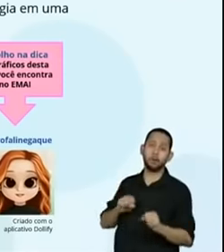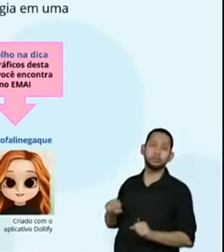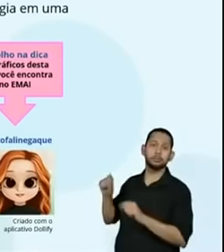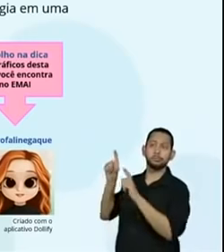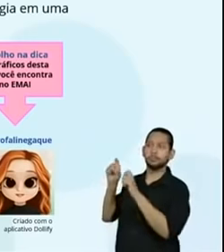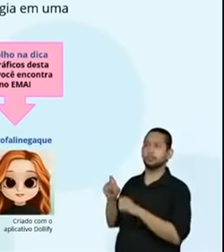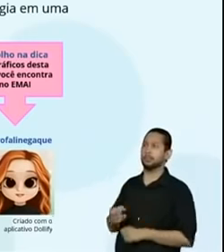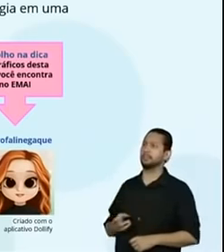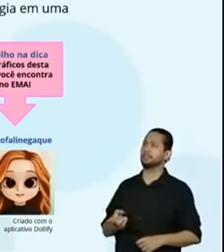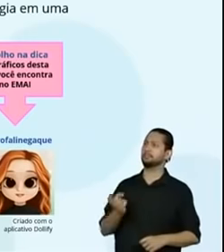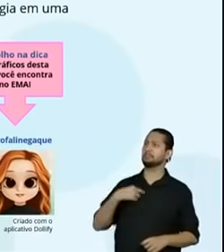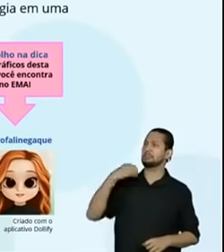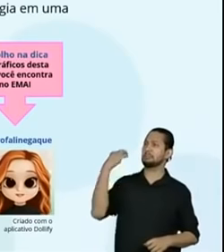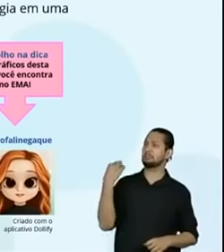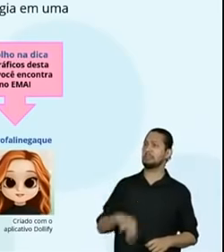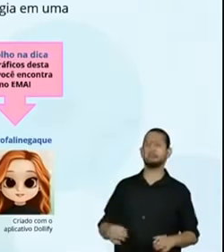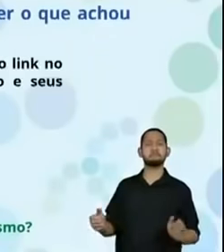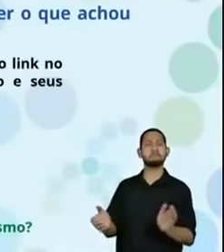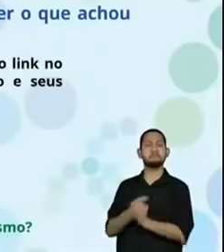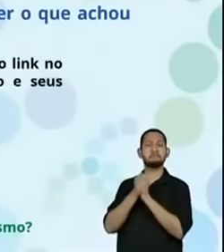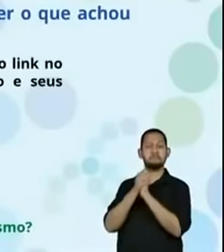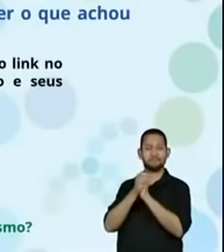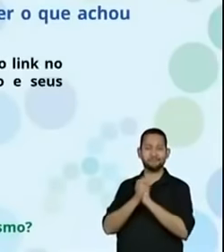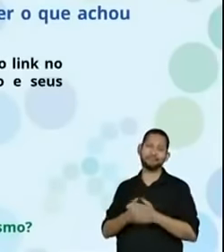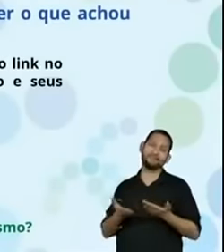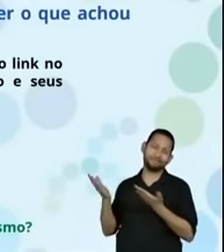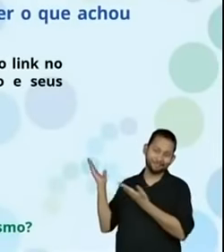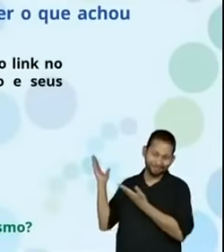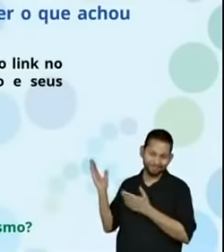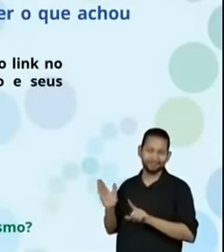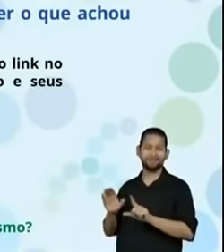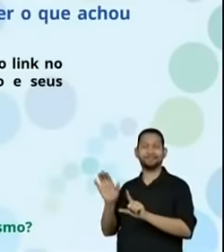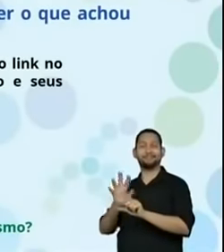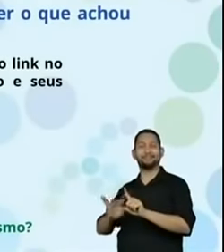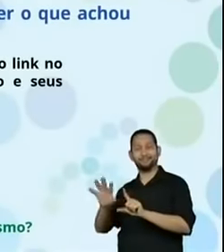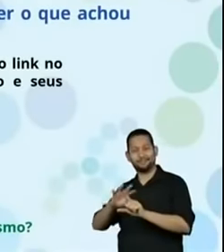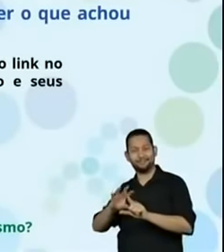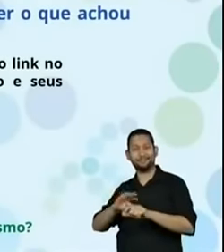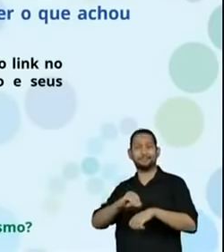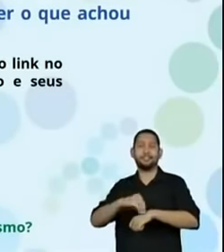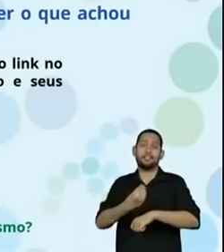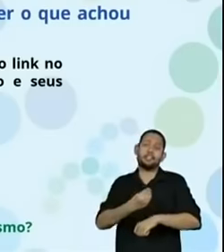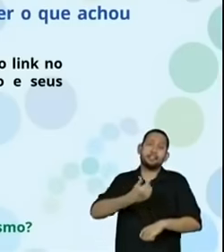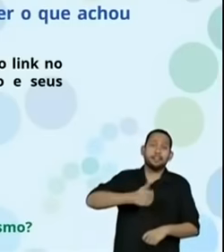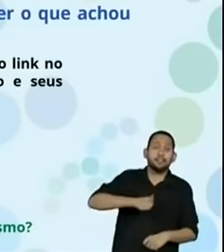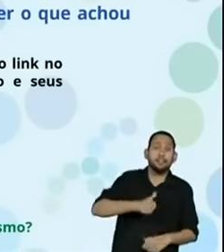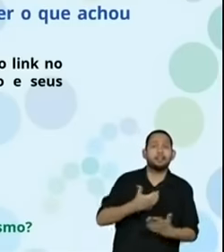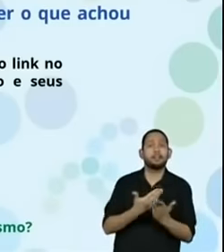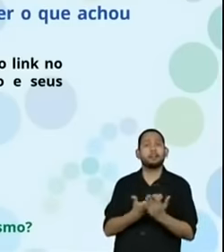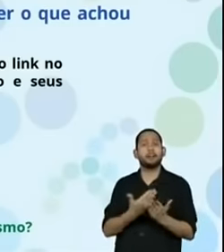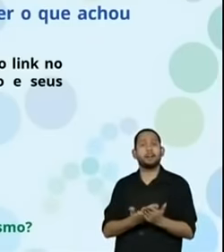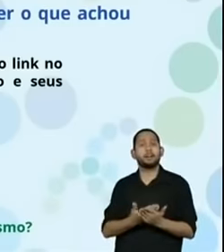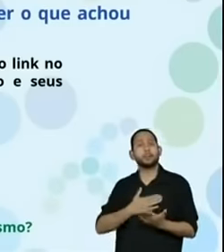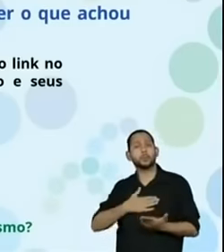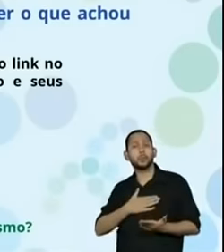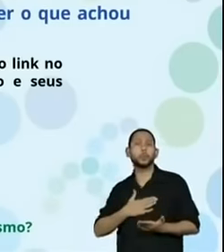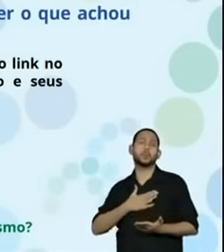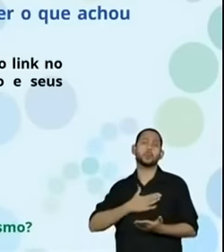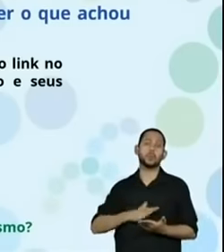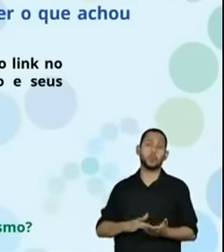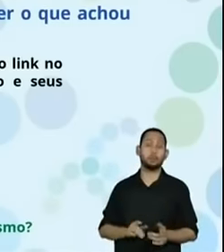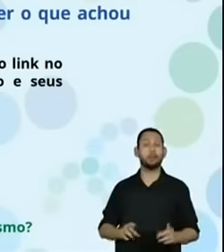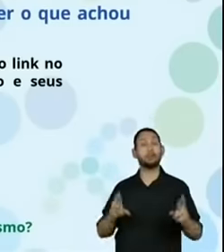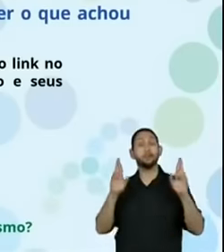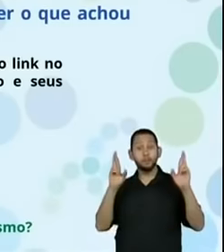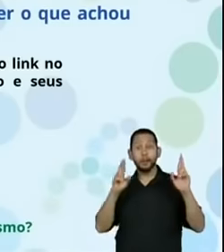resposta certa no chat, adorei. E, por fim, você pode avaliar a nossa aula pelo QR Code e pelo link. Eu